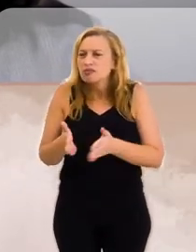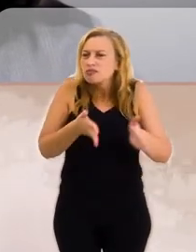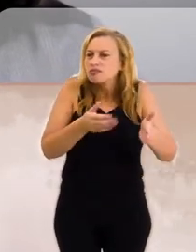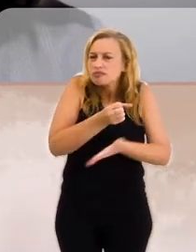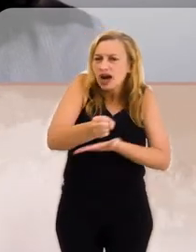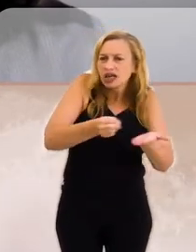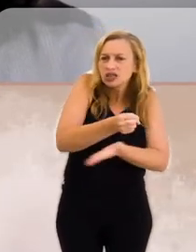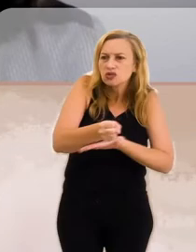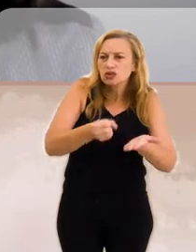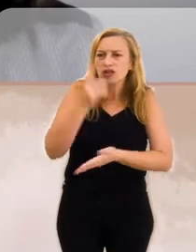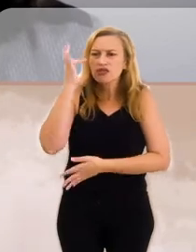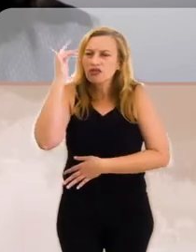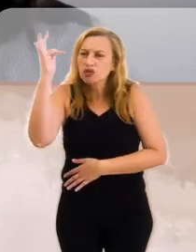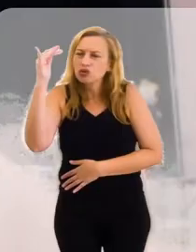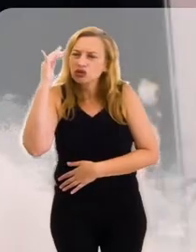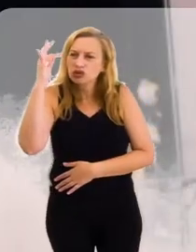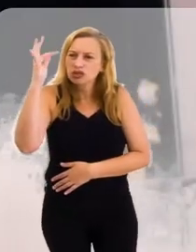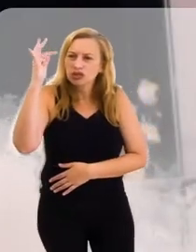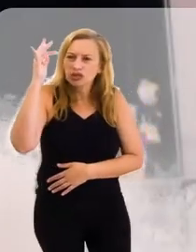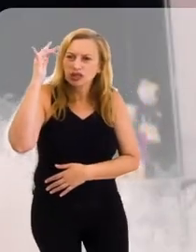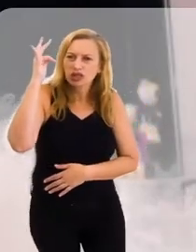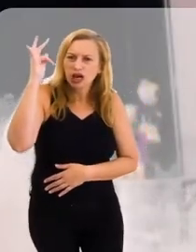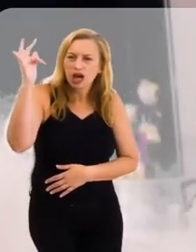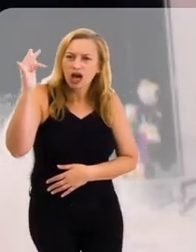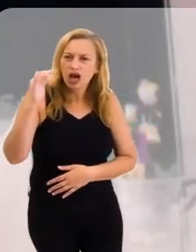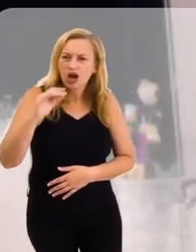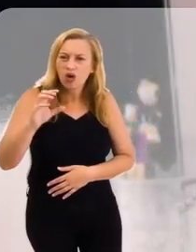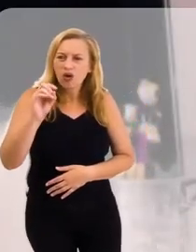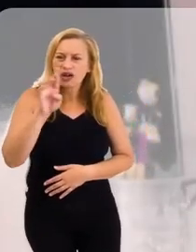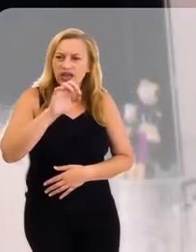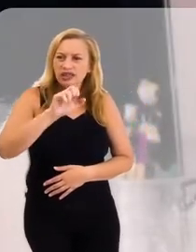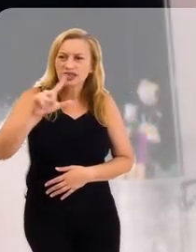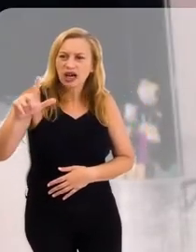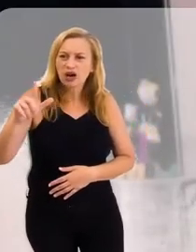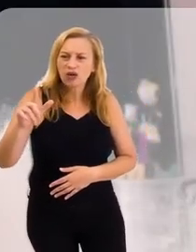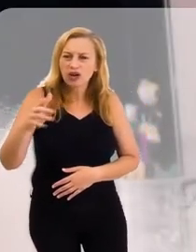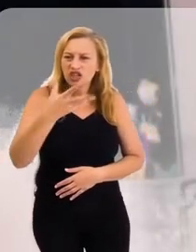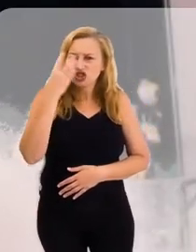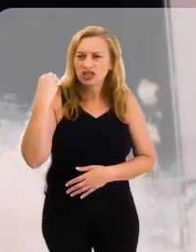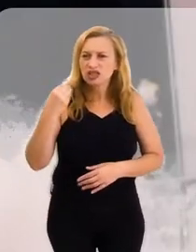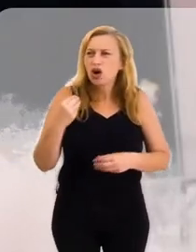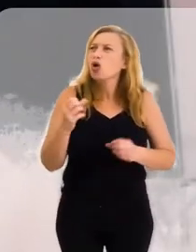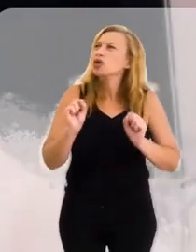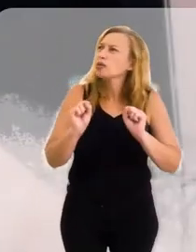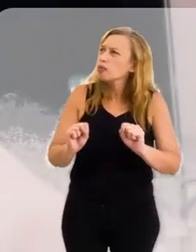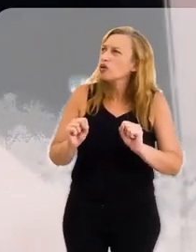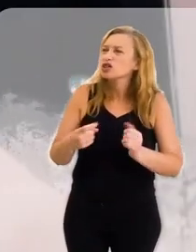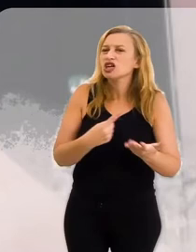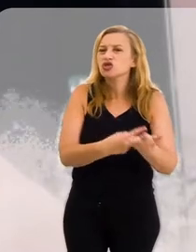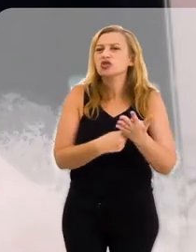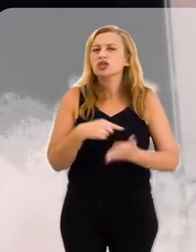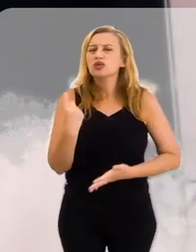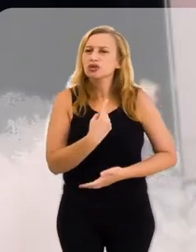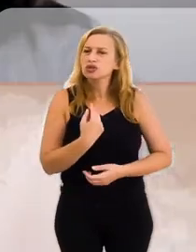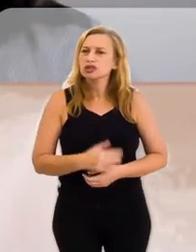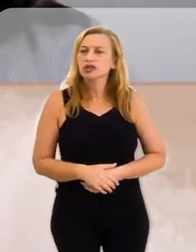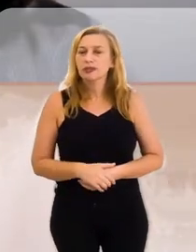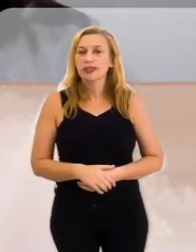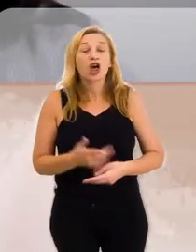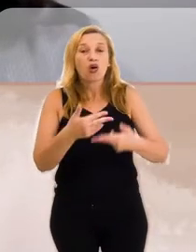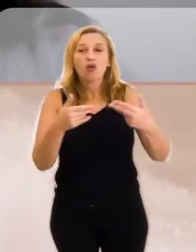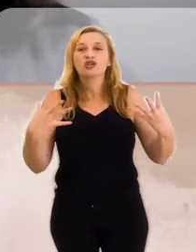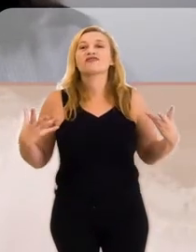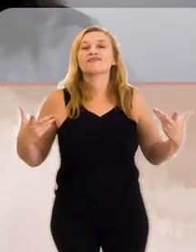princípios básicos da filosofia a a parte oriental é deixado muito de lado né O que que ela pode trazer para gente